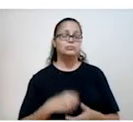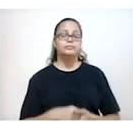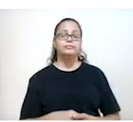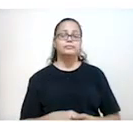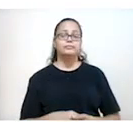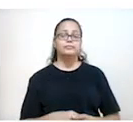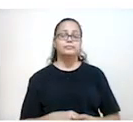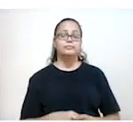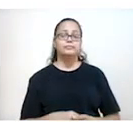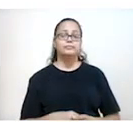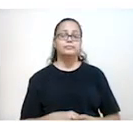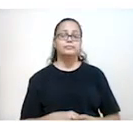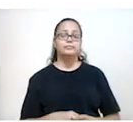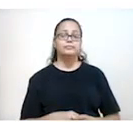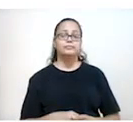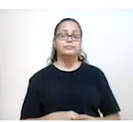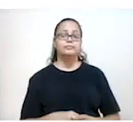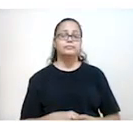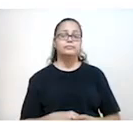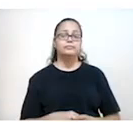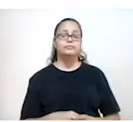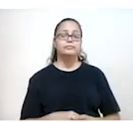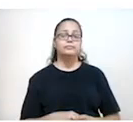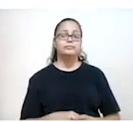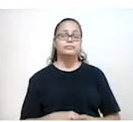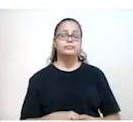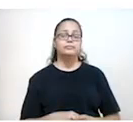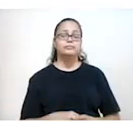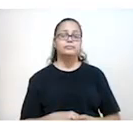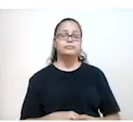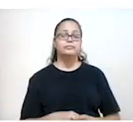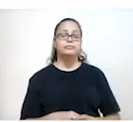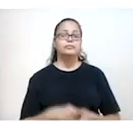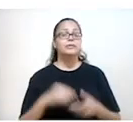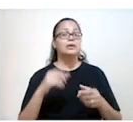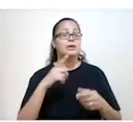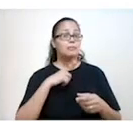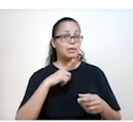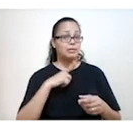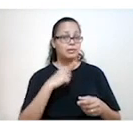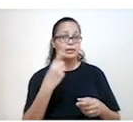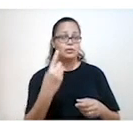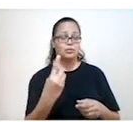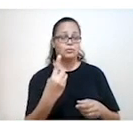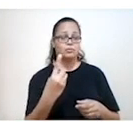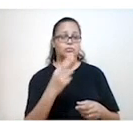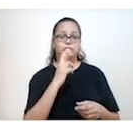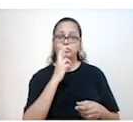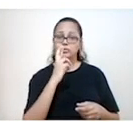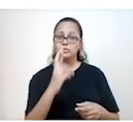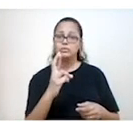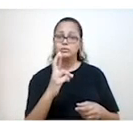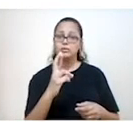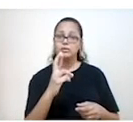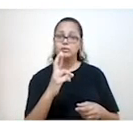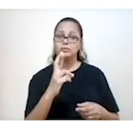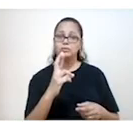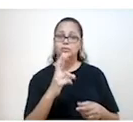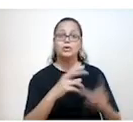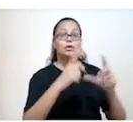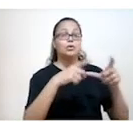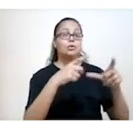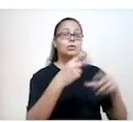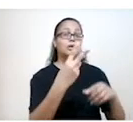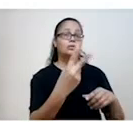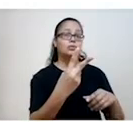gente força um pouco força a dar o resultado 1. Só que deu 1 para a posição 1. Para a posição 2 tem que